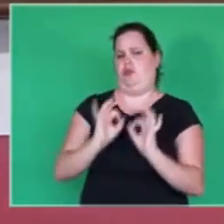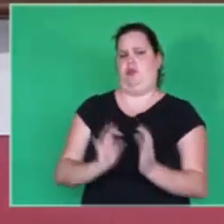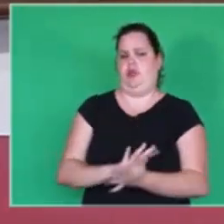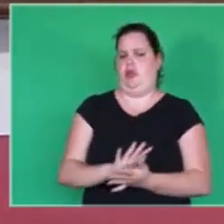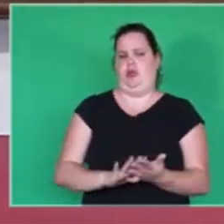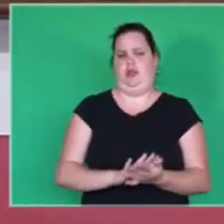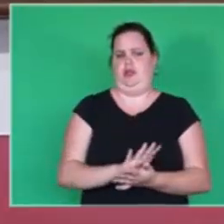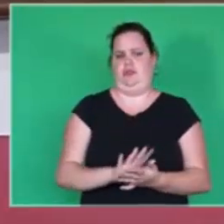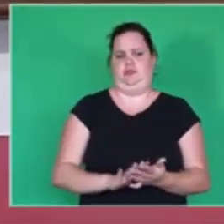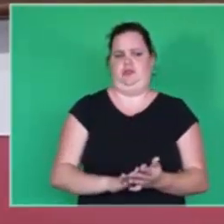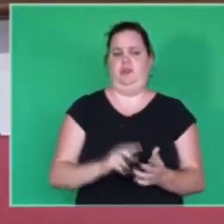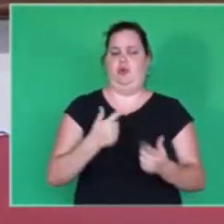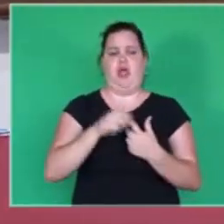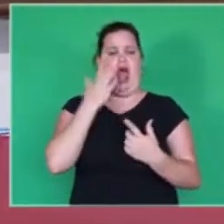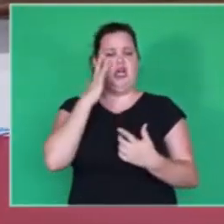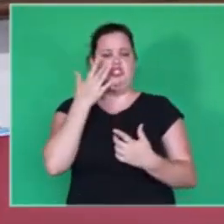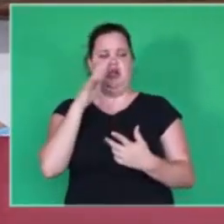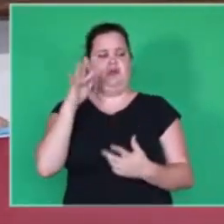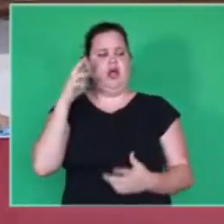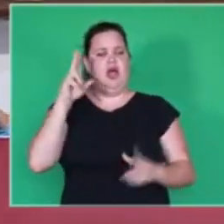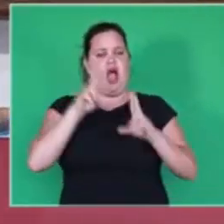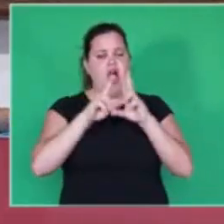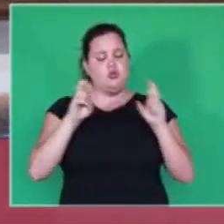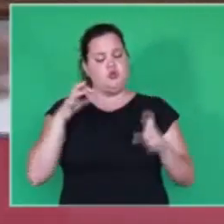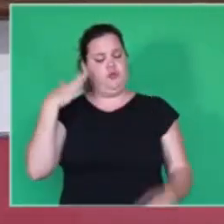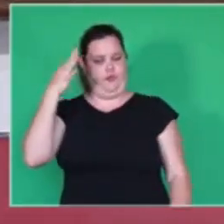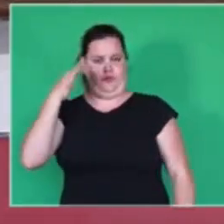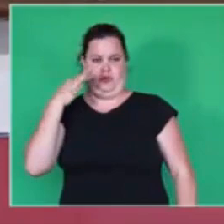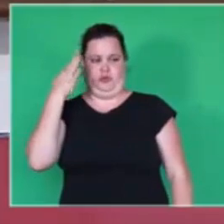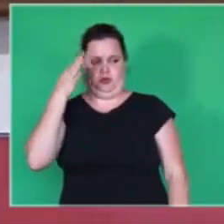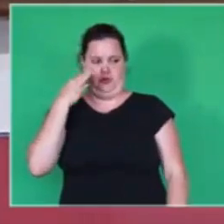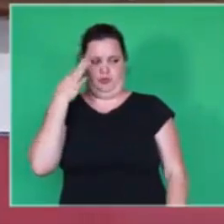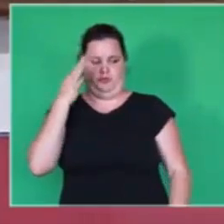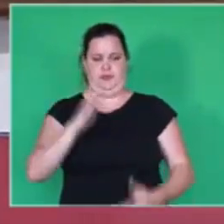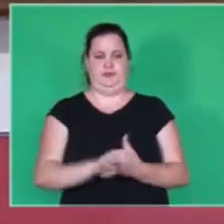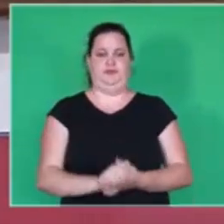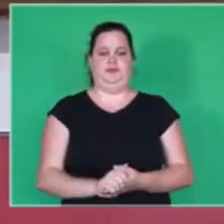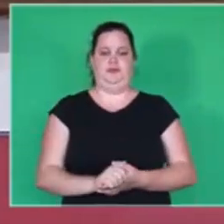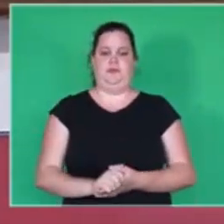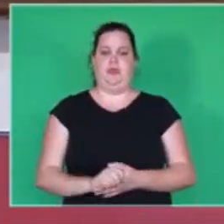fazendo filosofia. Acontece que, esse período,